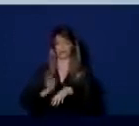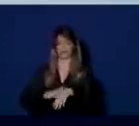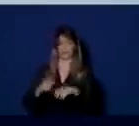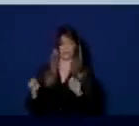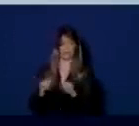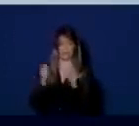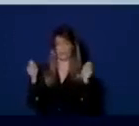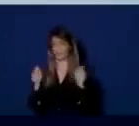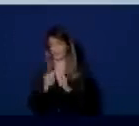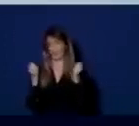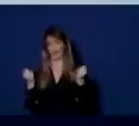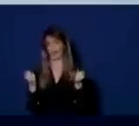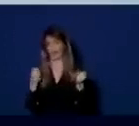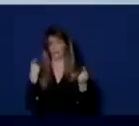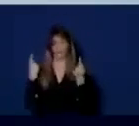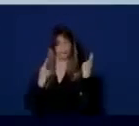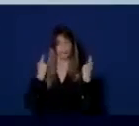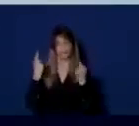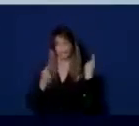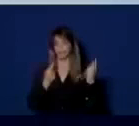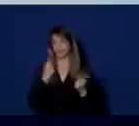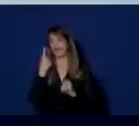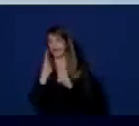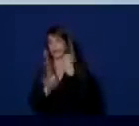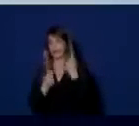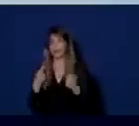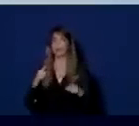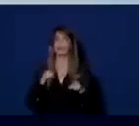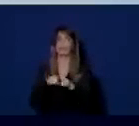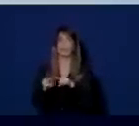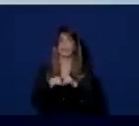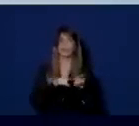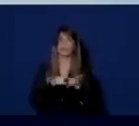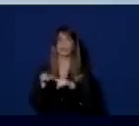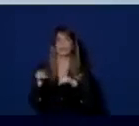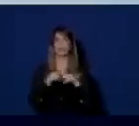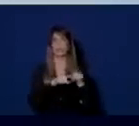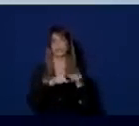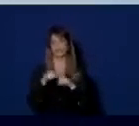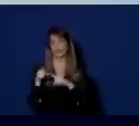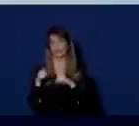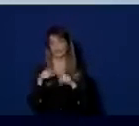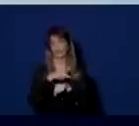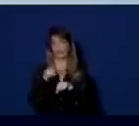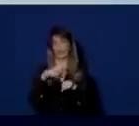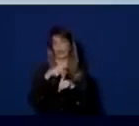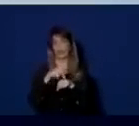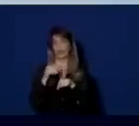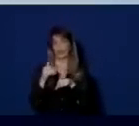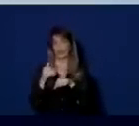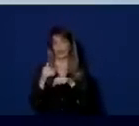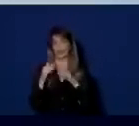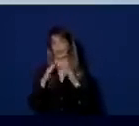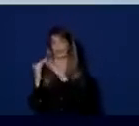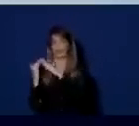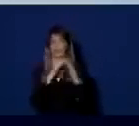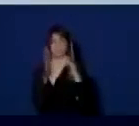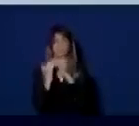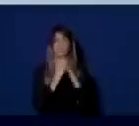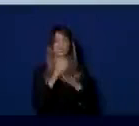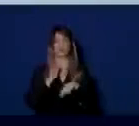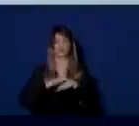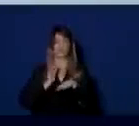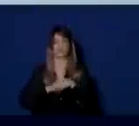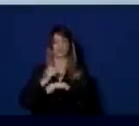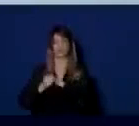estava citando, como alguns parceiros e vizinhos nossos fizeram aí ao longo dos últimos anos. Então,